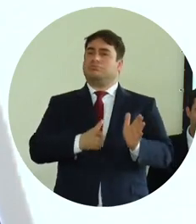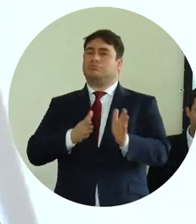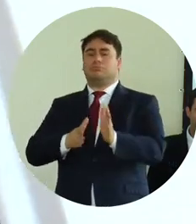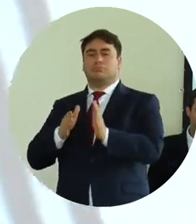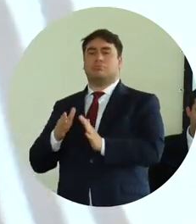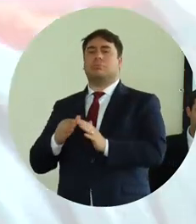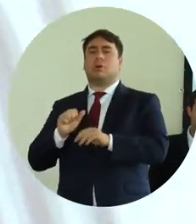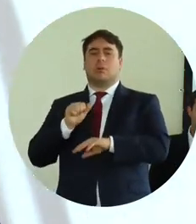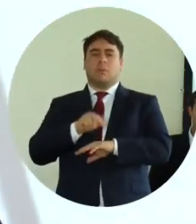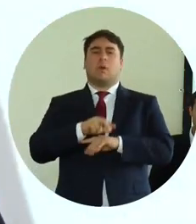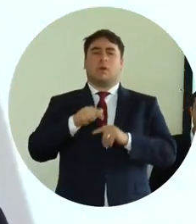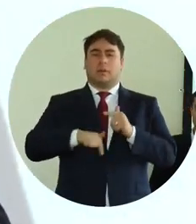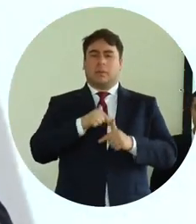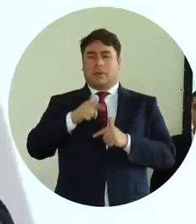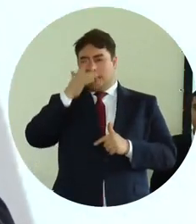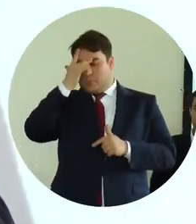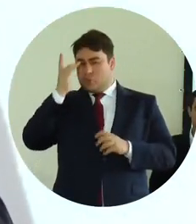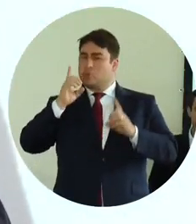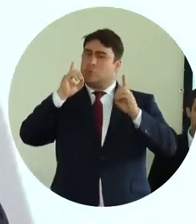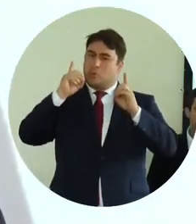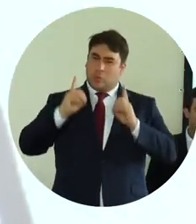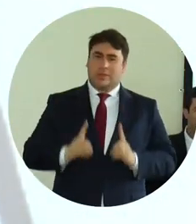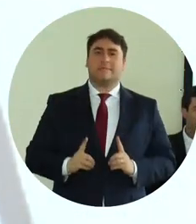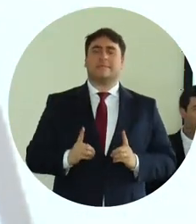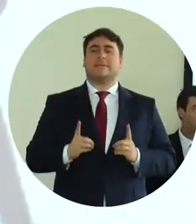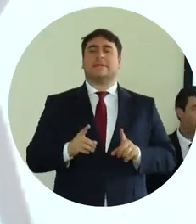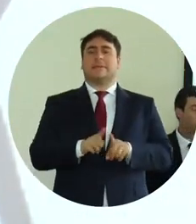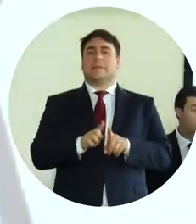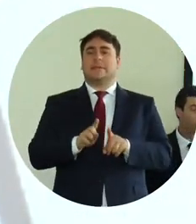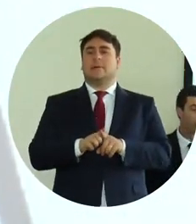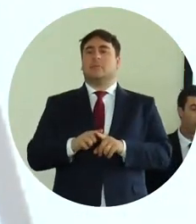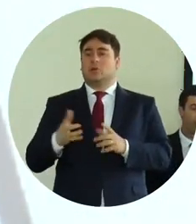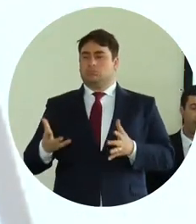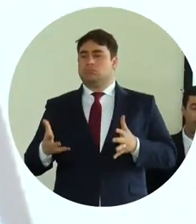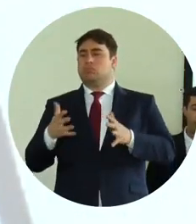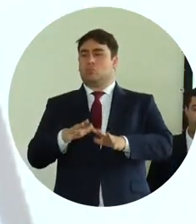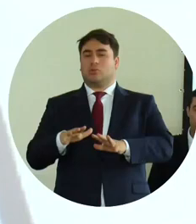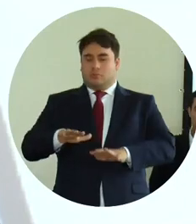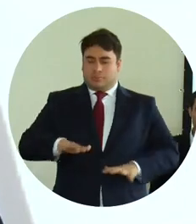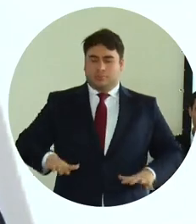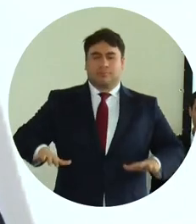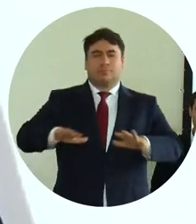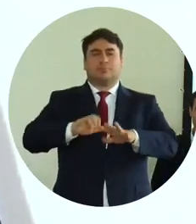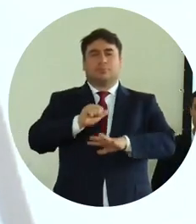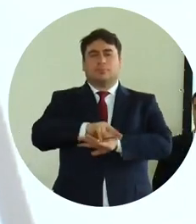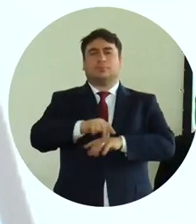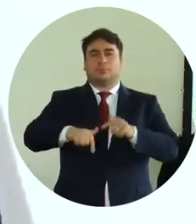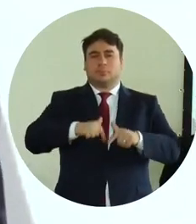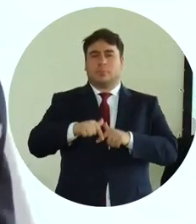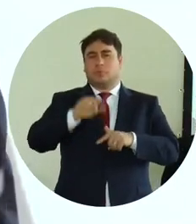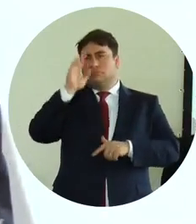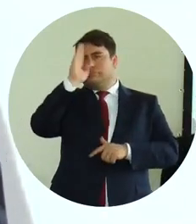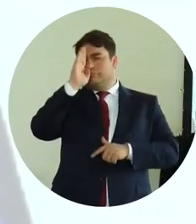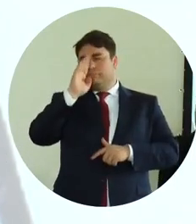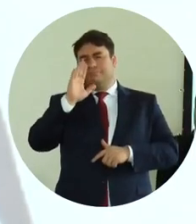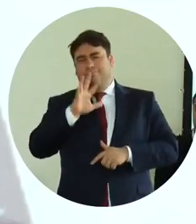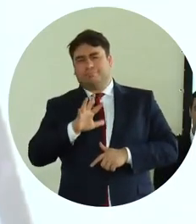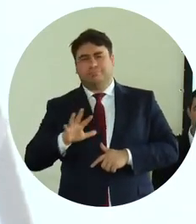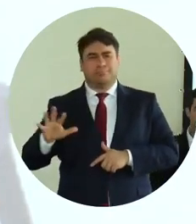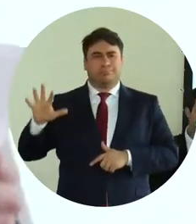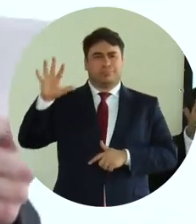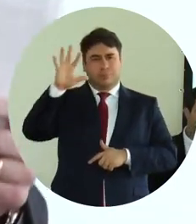envolvem empregabilidade de pessoas com deficiência e sua inclusão no mercado de trabalho em território nacional